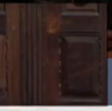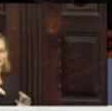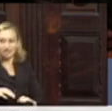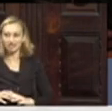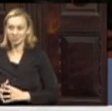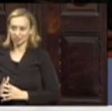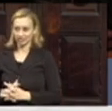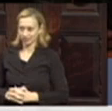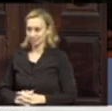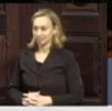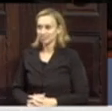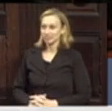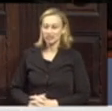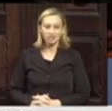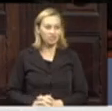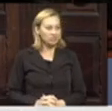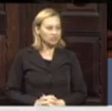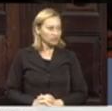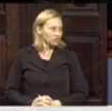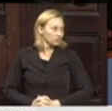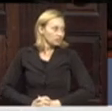palavra.